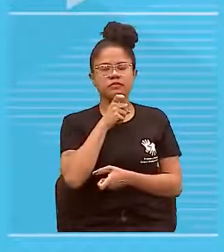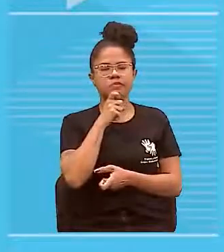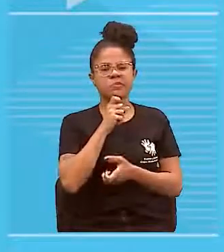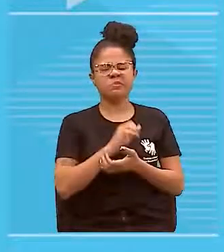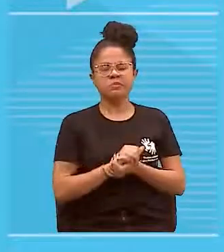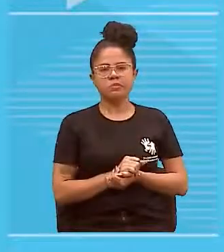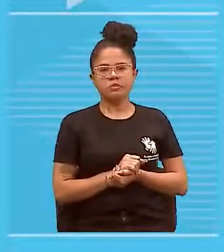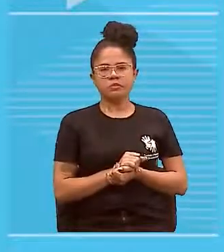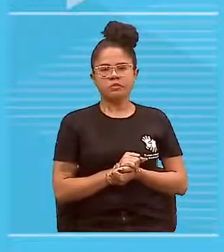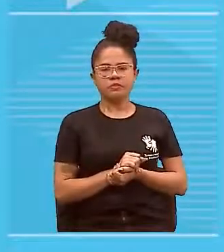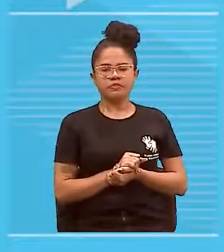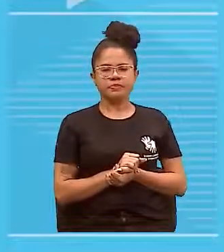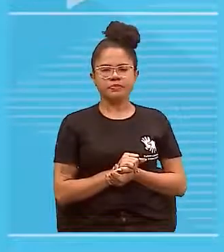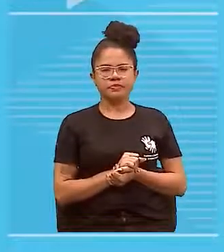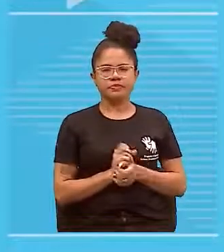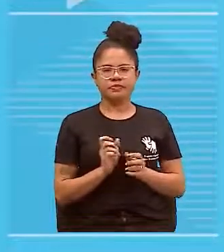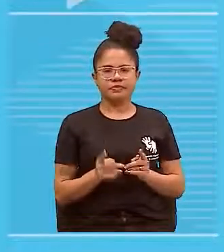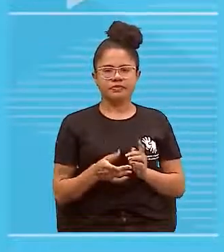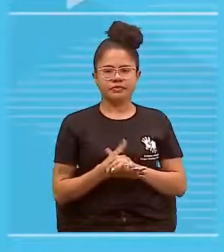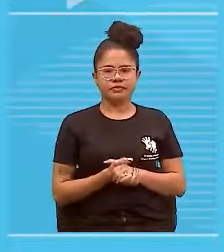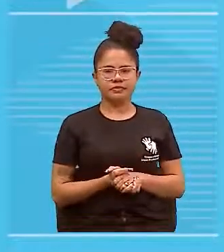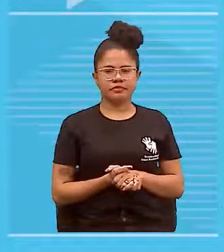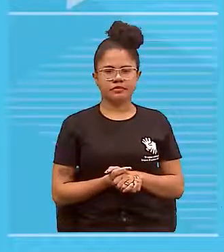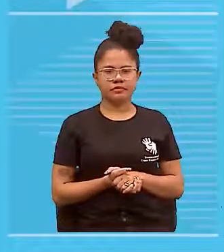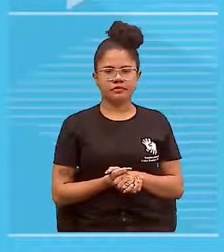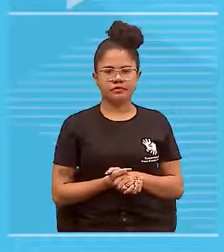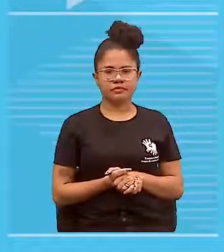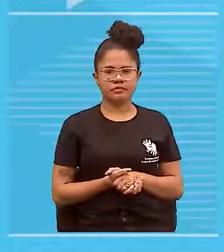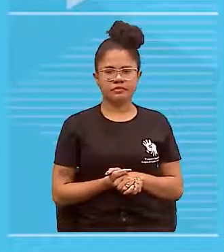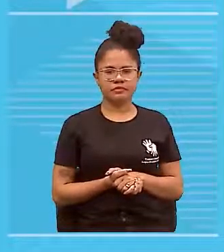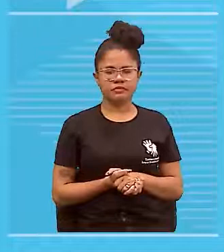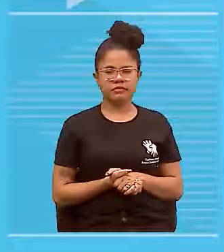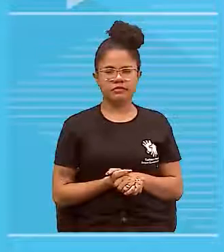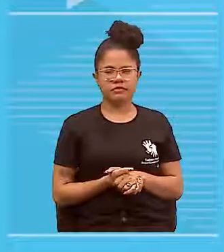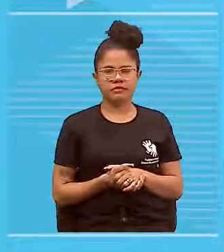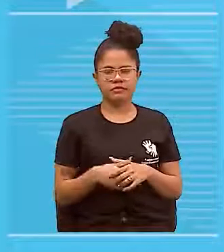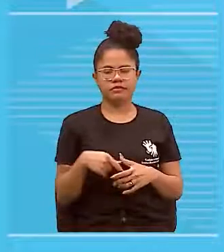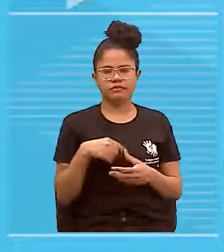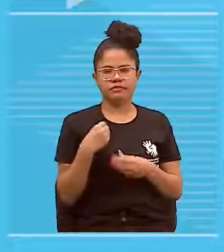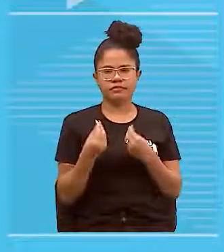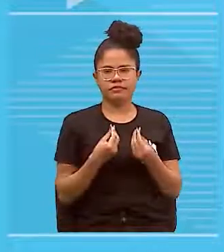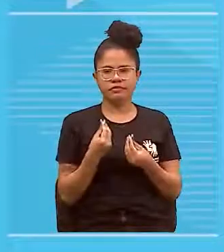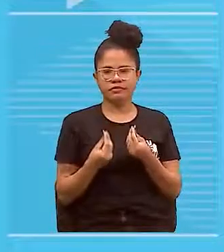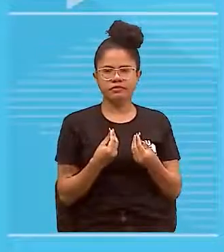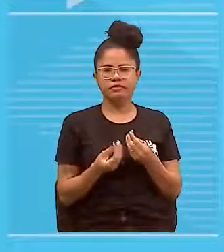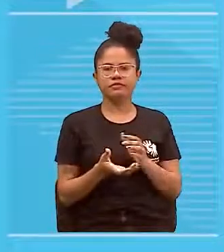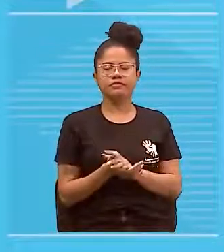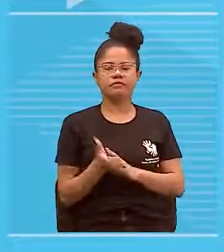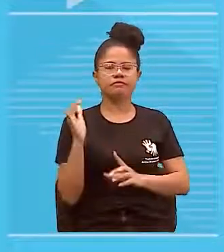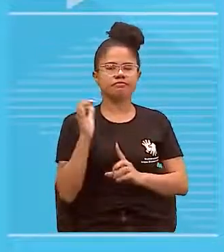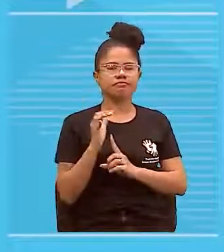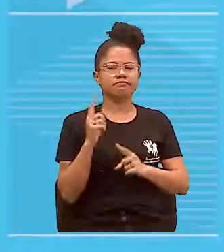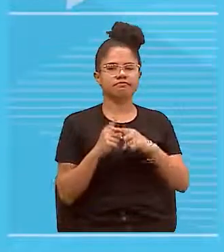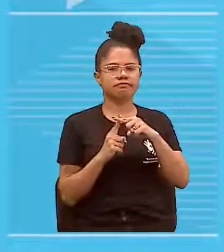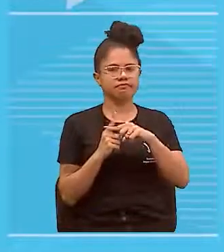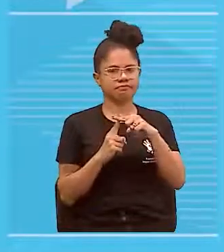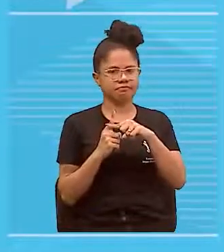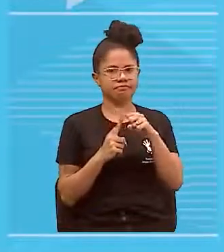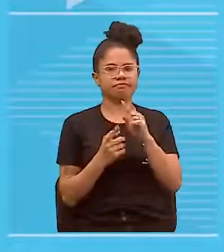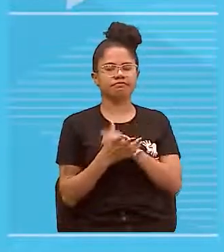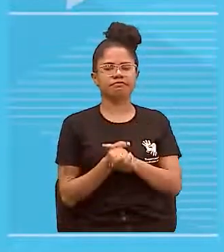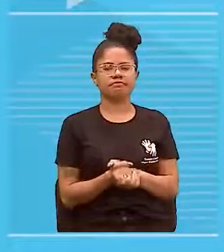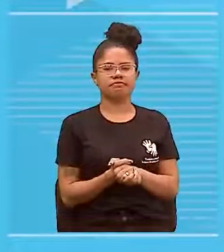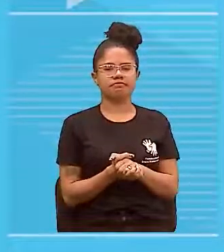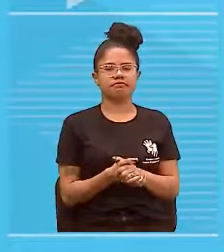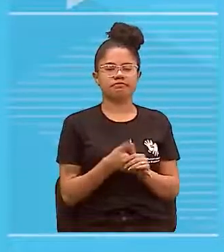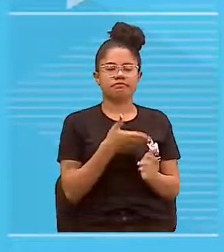né? Ok? Então, a gente tem isso aí como um fator limitante, a temperatura, esse fator abiótico. E aí, o